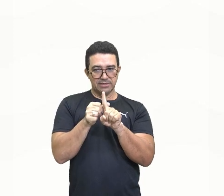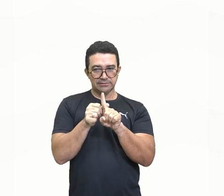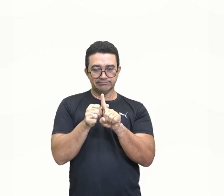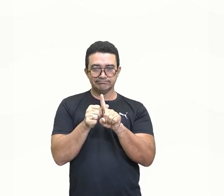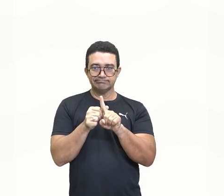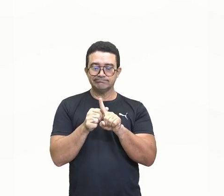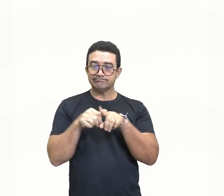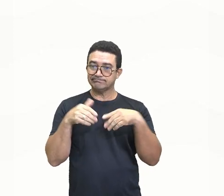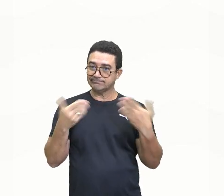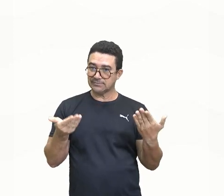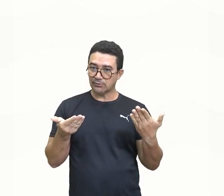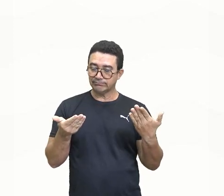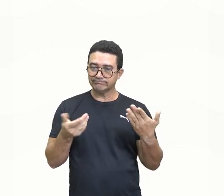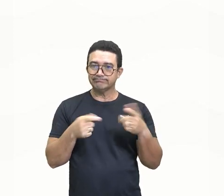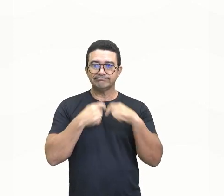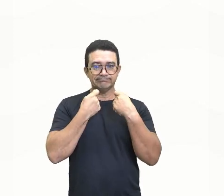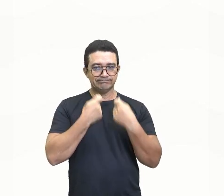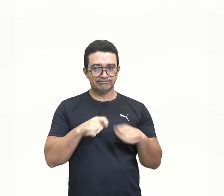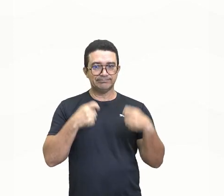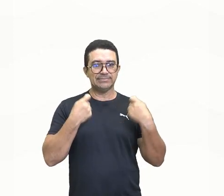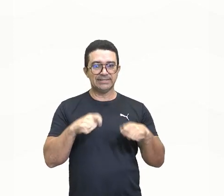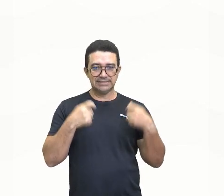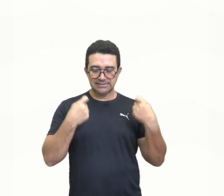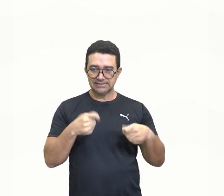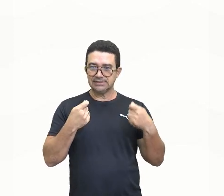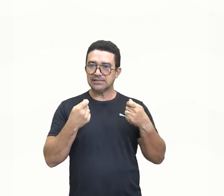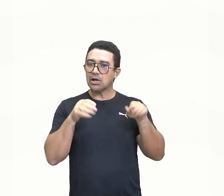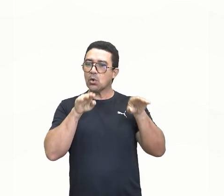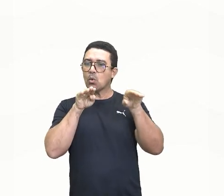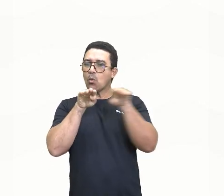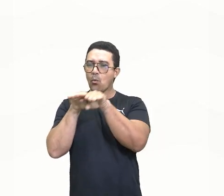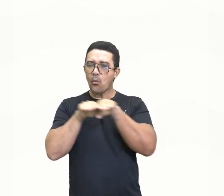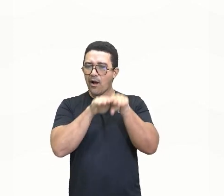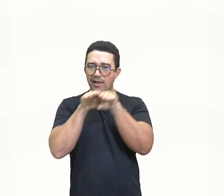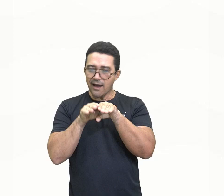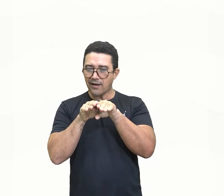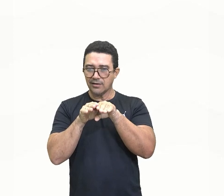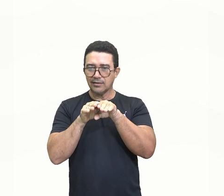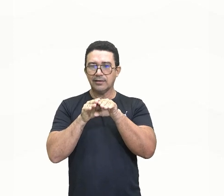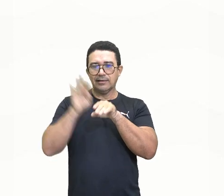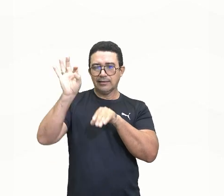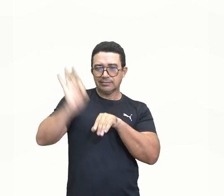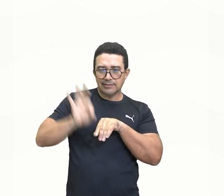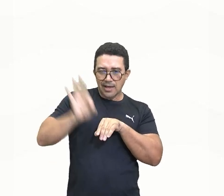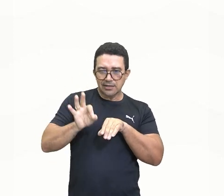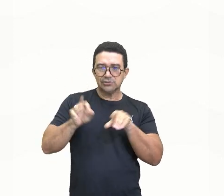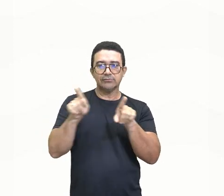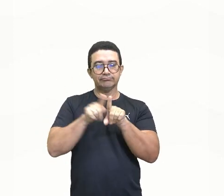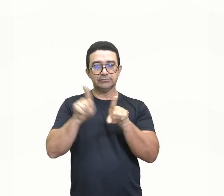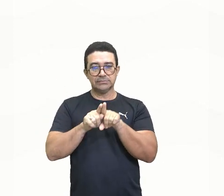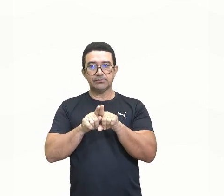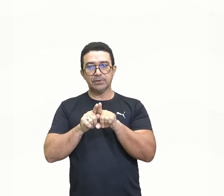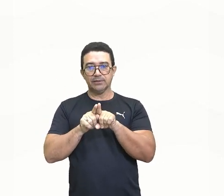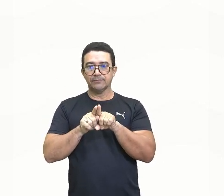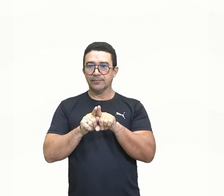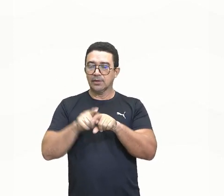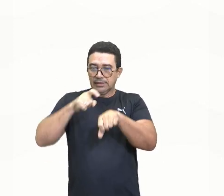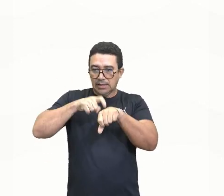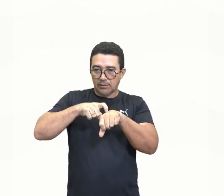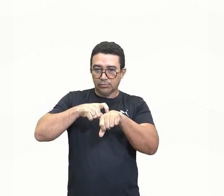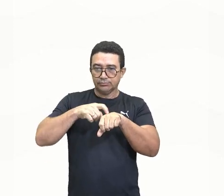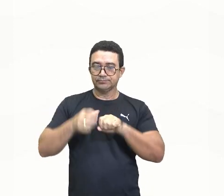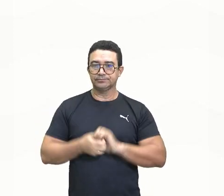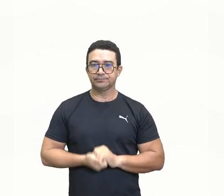nós vamos ter aí que colocar em uma mesma unidade, certo? Vamos organizar então esses dados, vamos colocar eles aqui